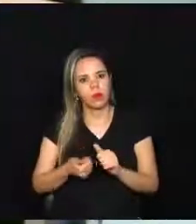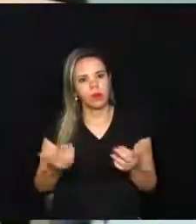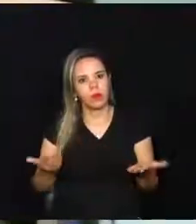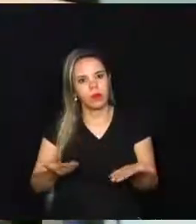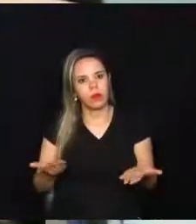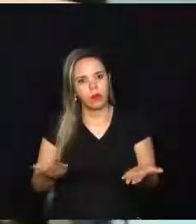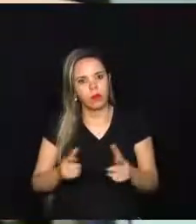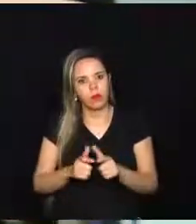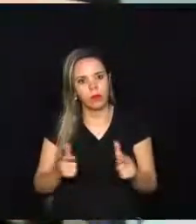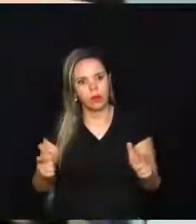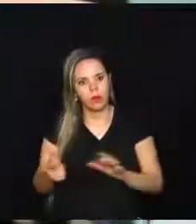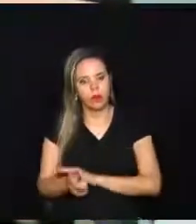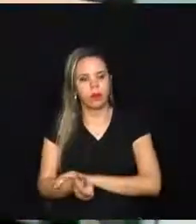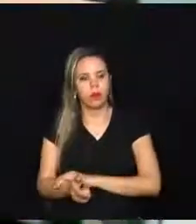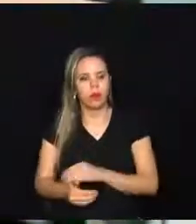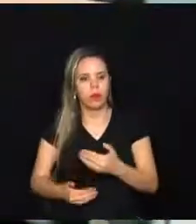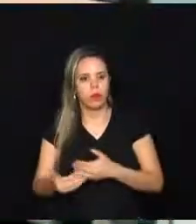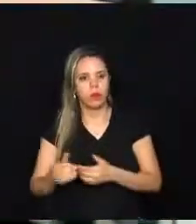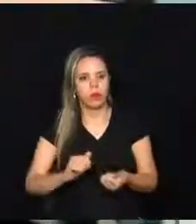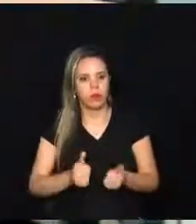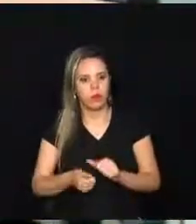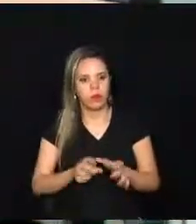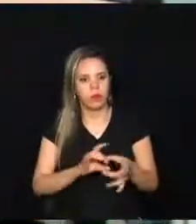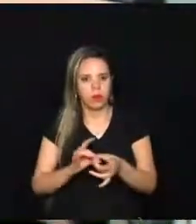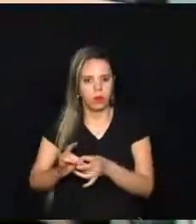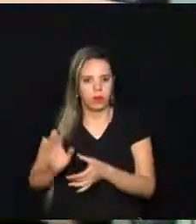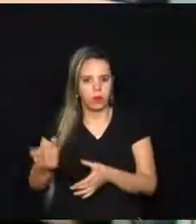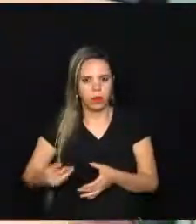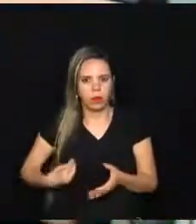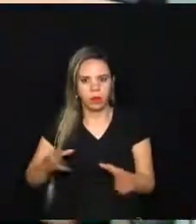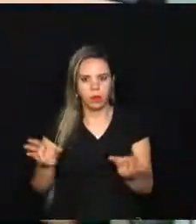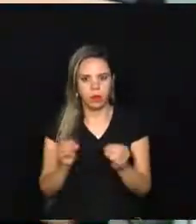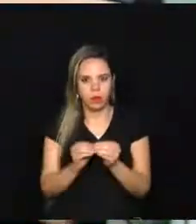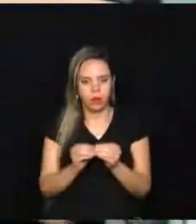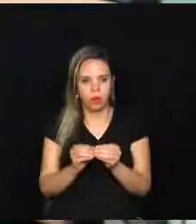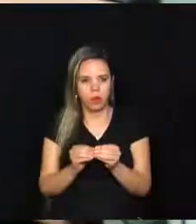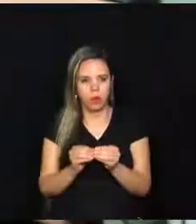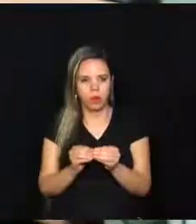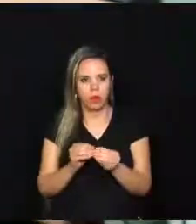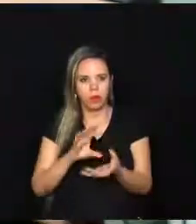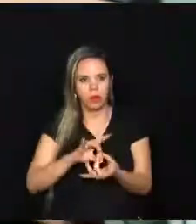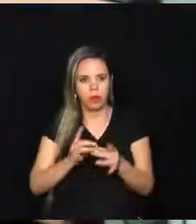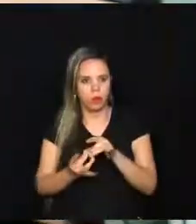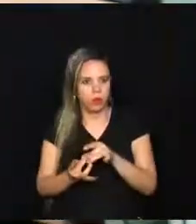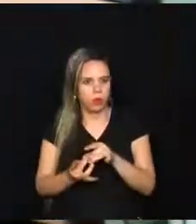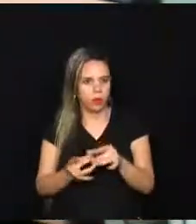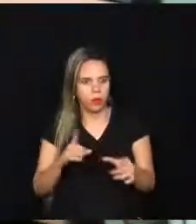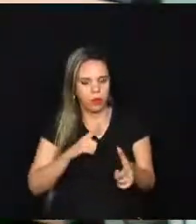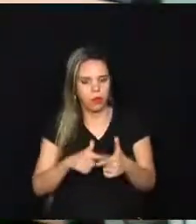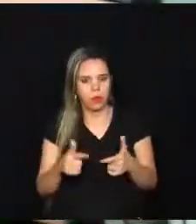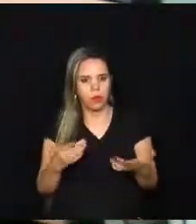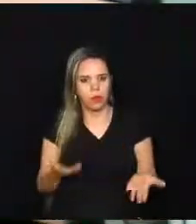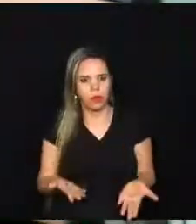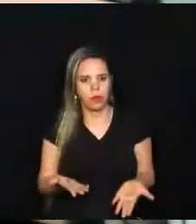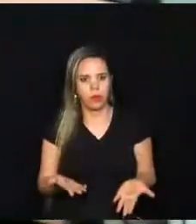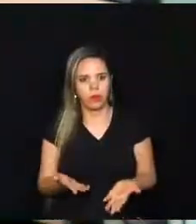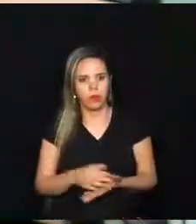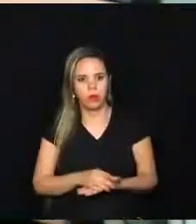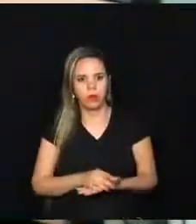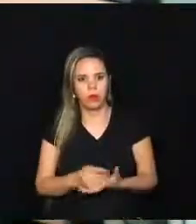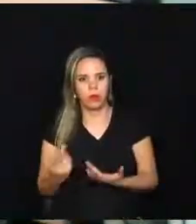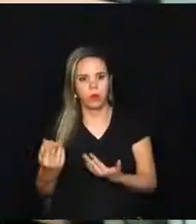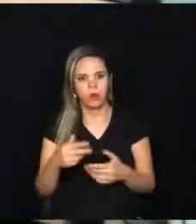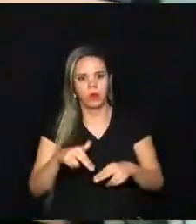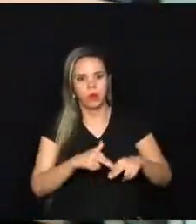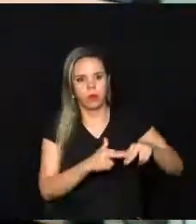hoje cresce e é o próximo esporte olímpico. Isso já está definido, era para ser nessa Olimpíada, houve um problema. E assim como o